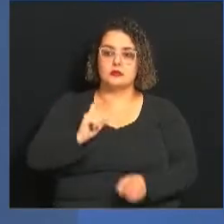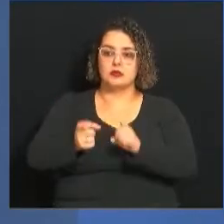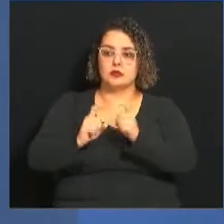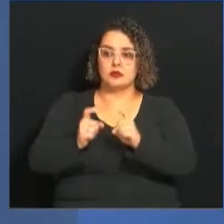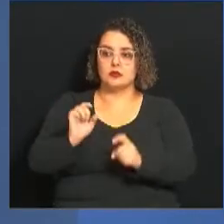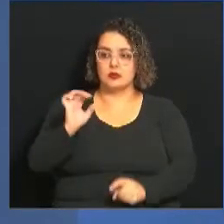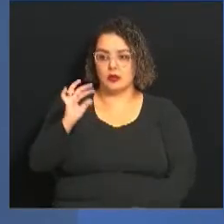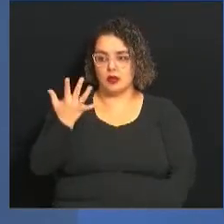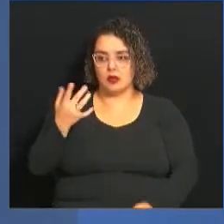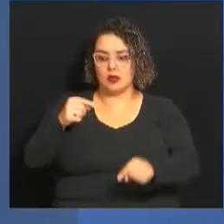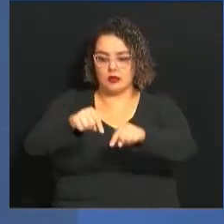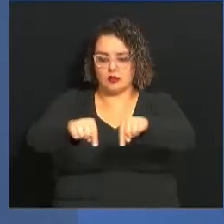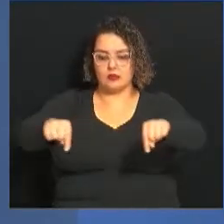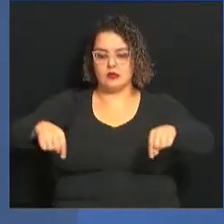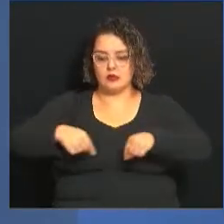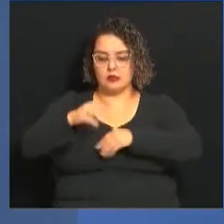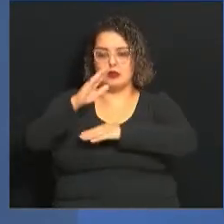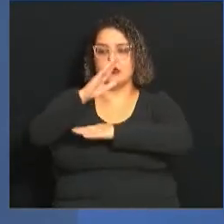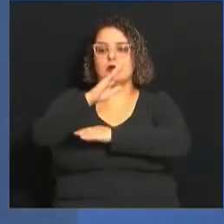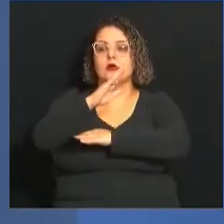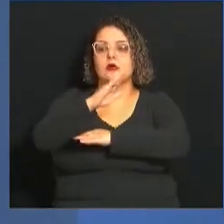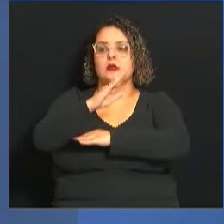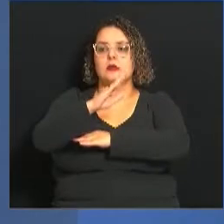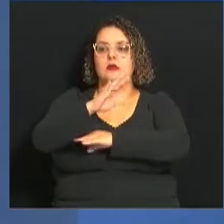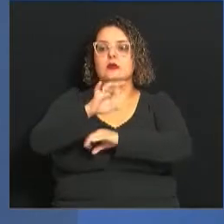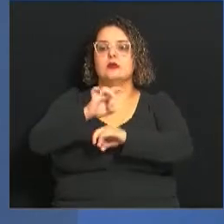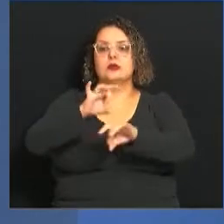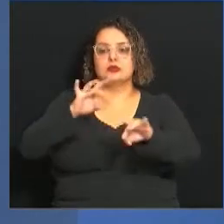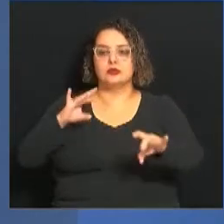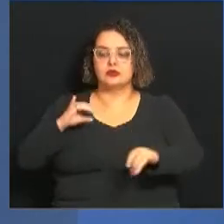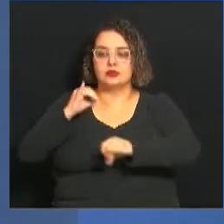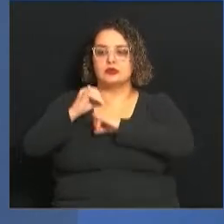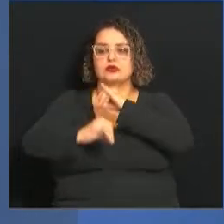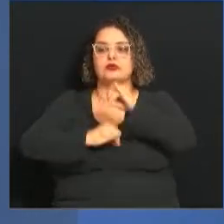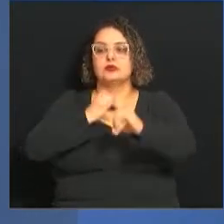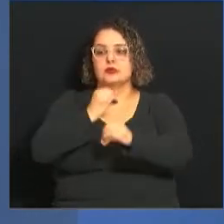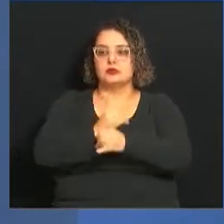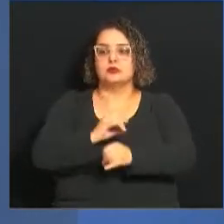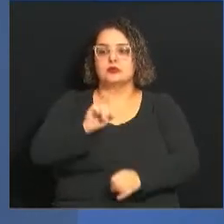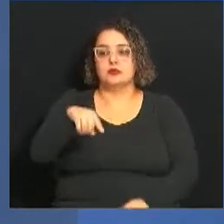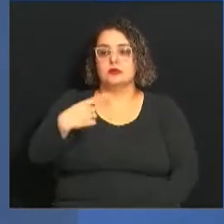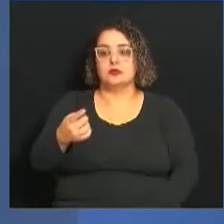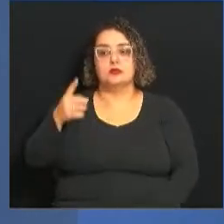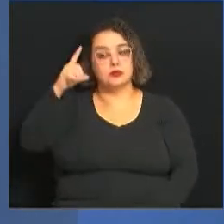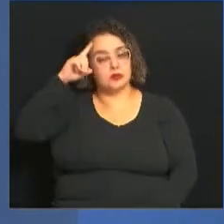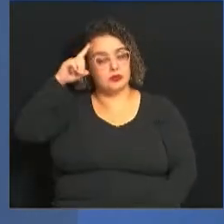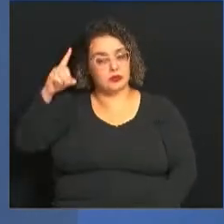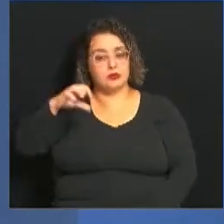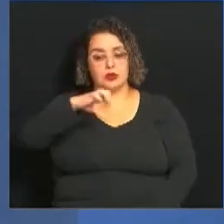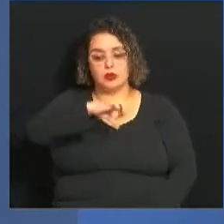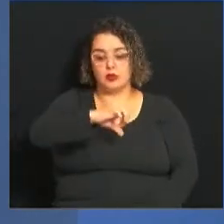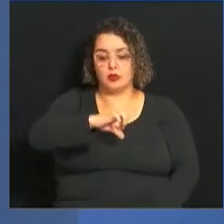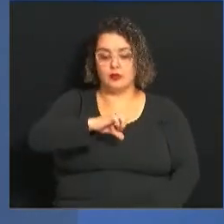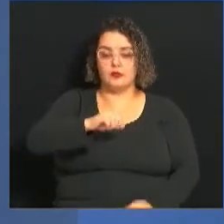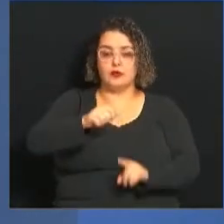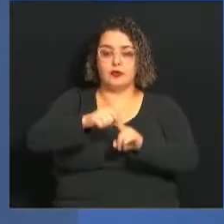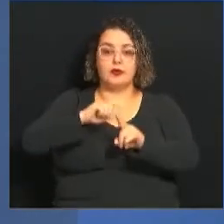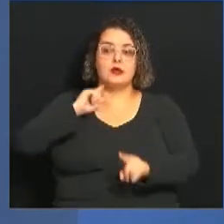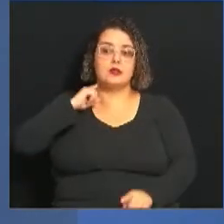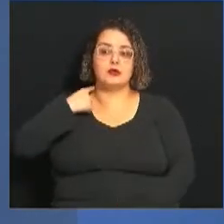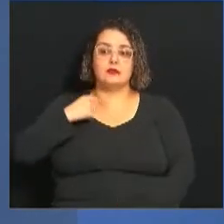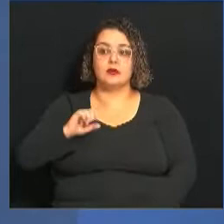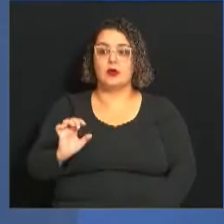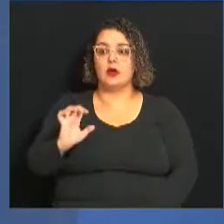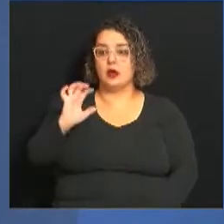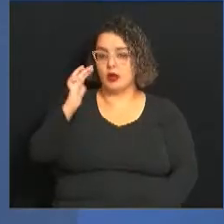de reuniões da Câmara de Campinas de forma remota. Então, a partir do dia 9 de maio, essas reuniões vão acontecer de